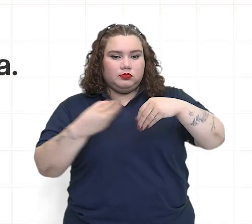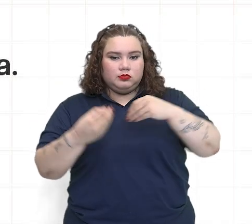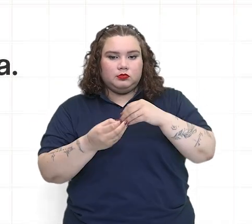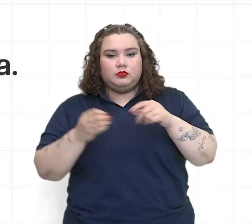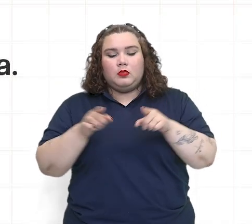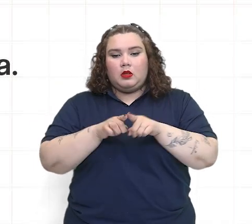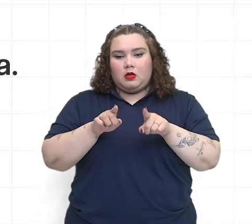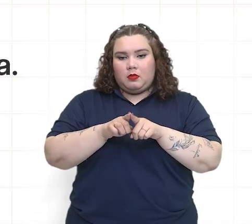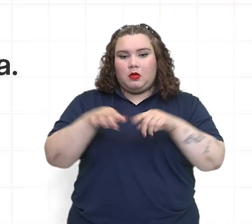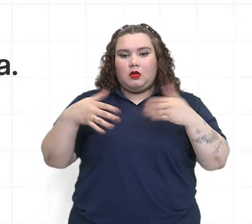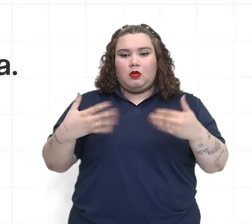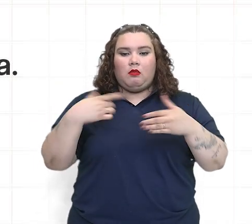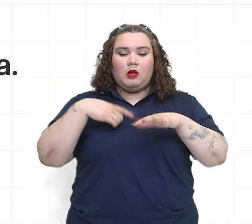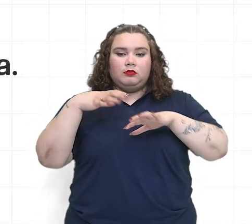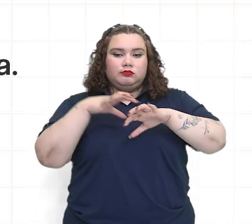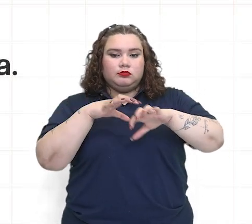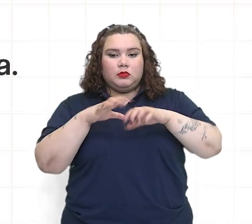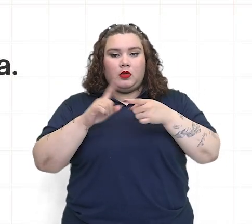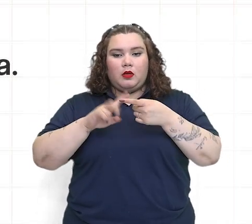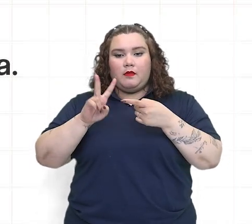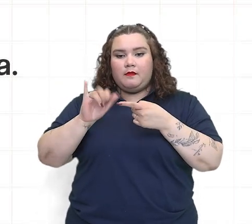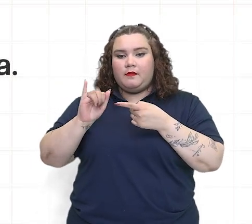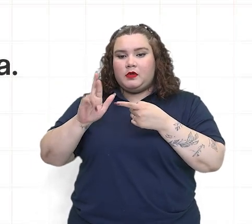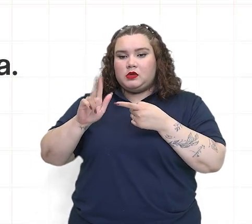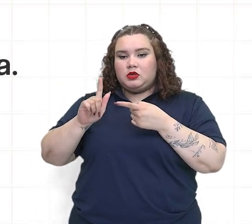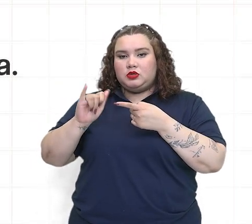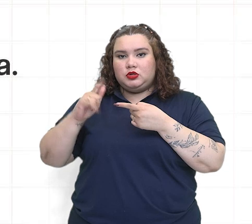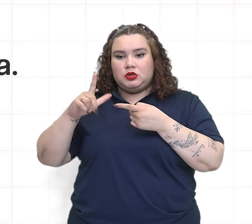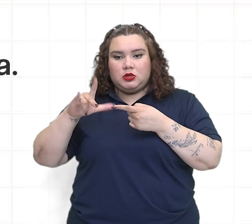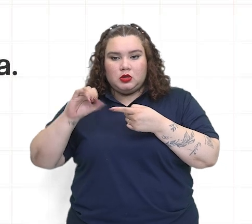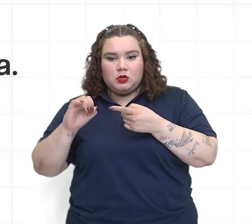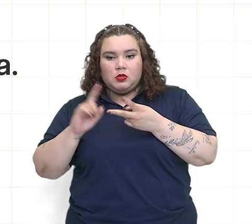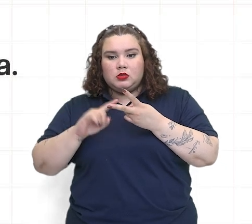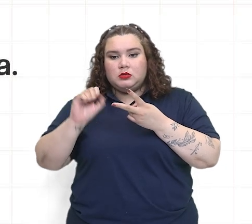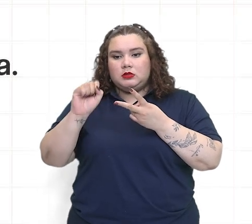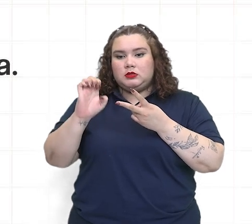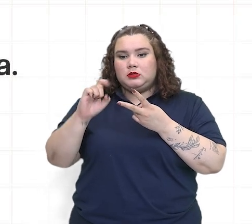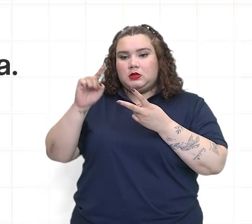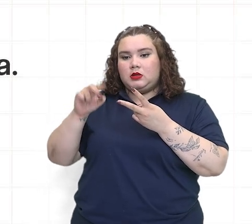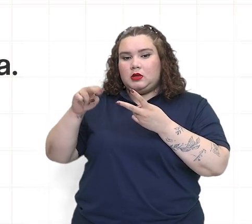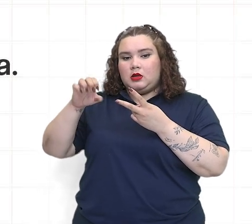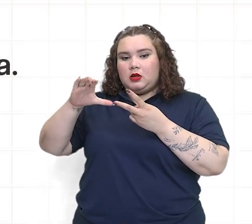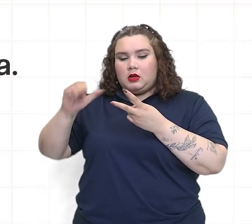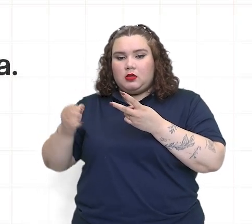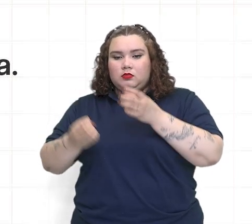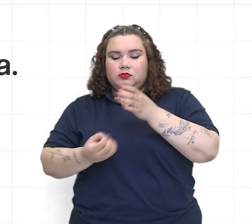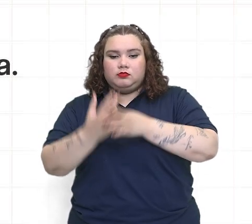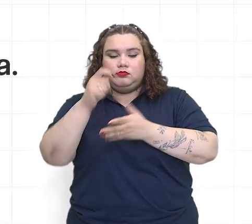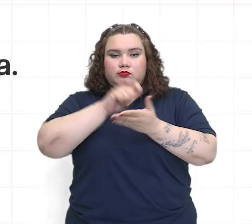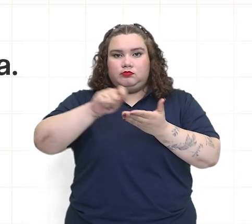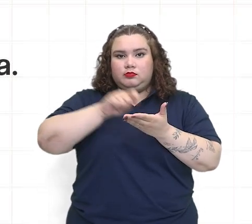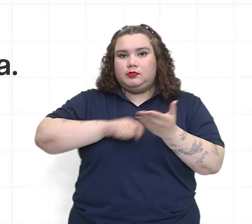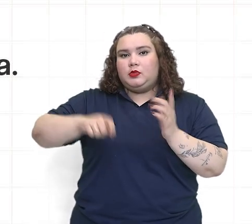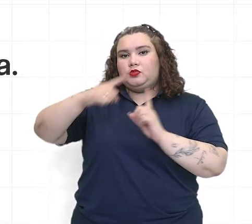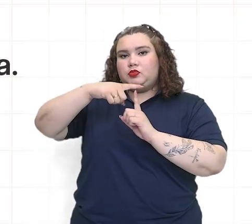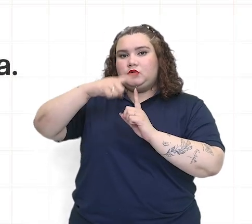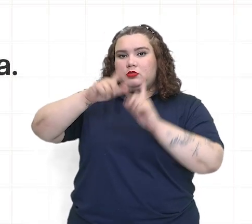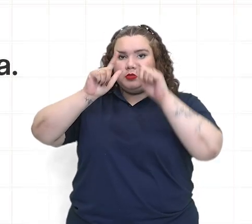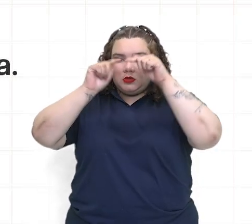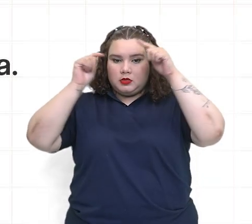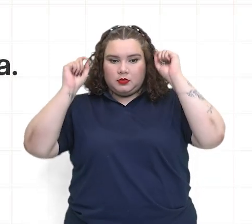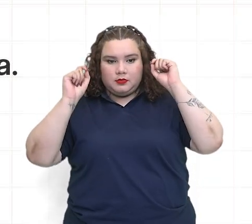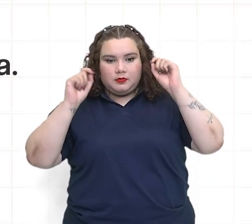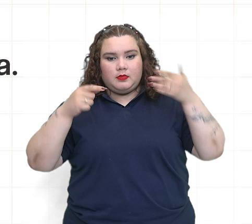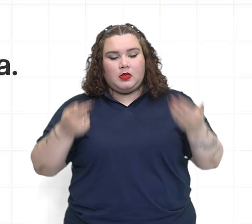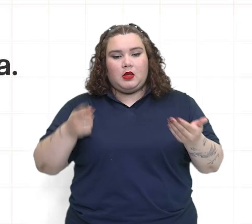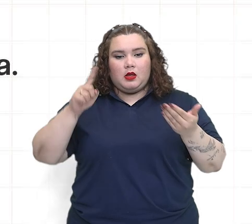de Homero inspiraram Virgílio e Sêneca, que começaram a escrever no estilo grego. Este foi